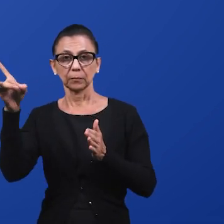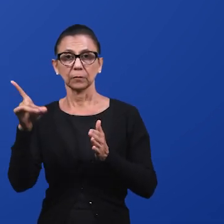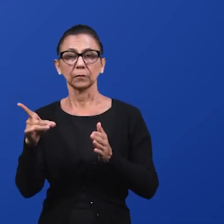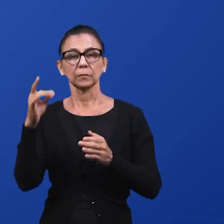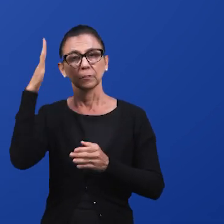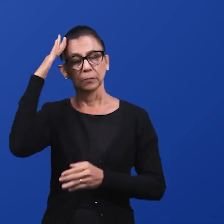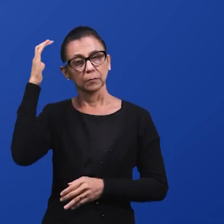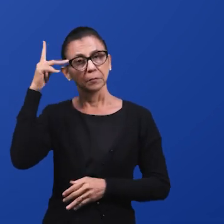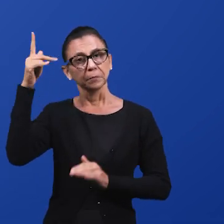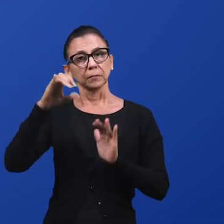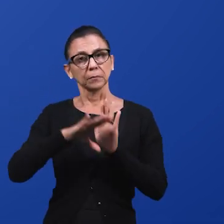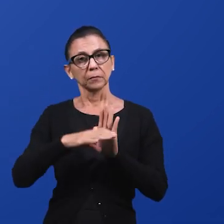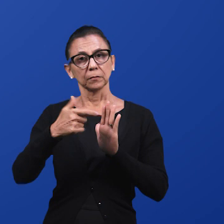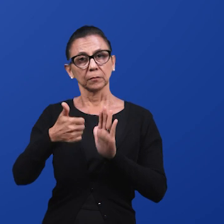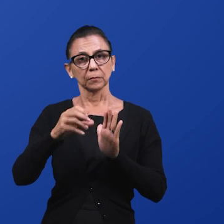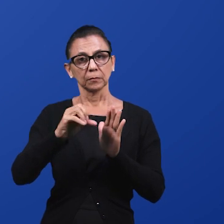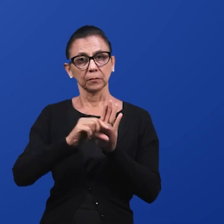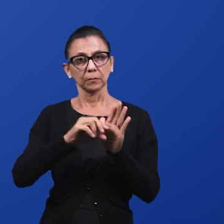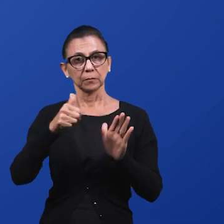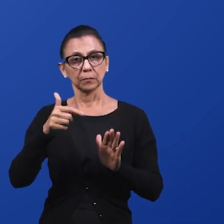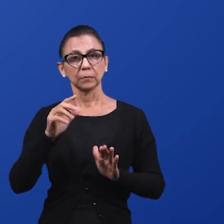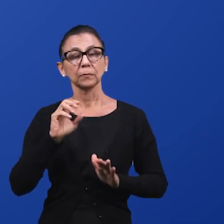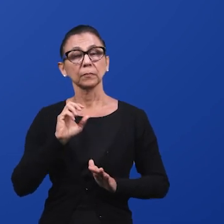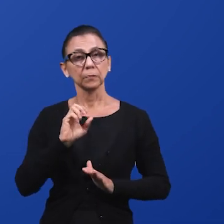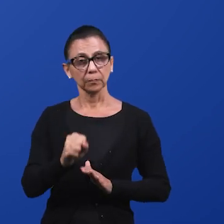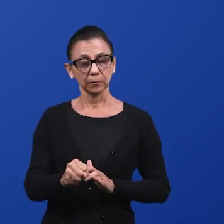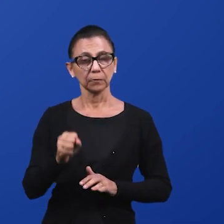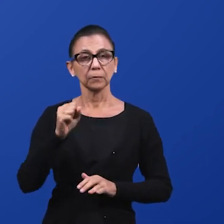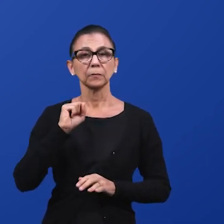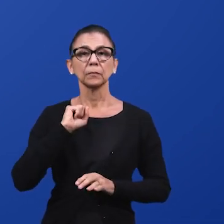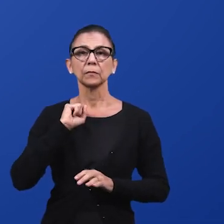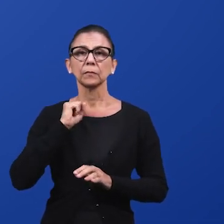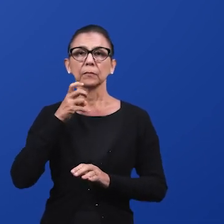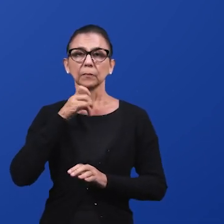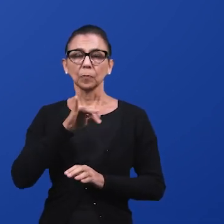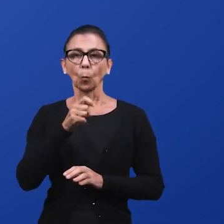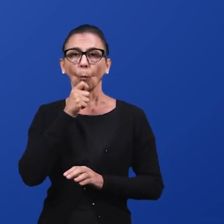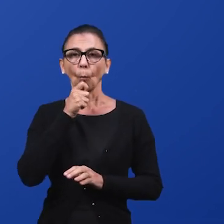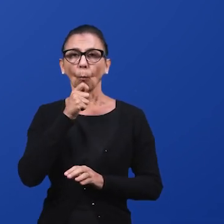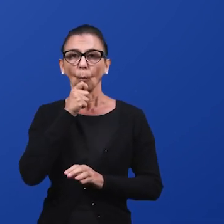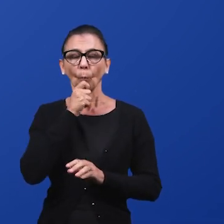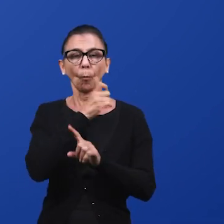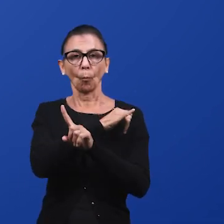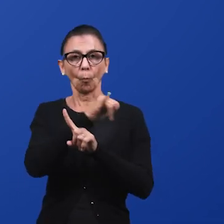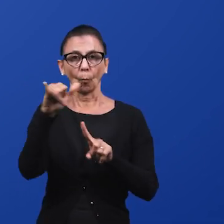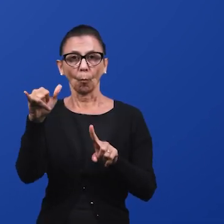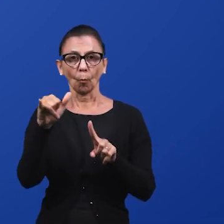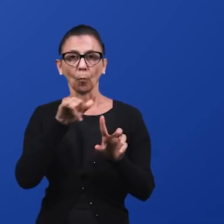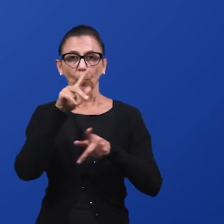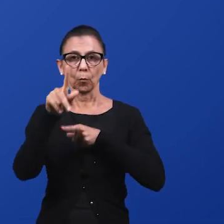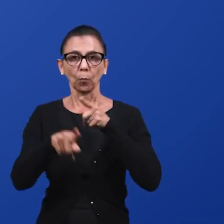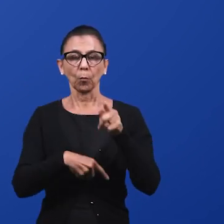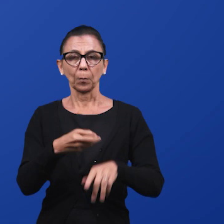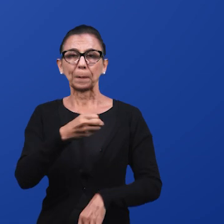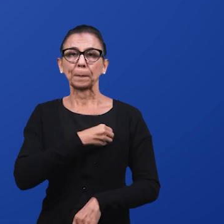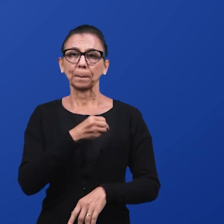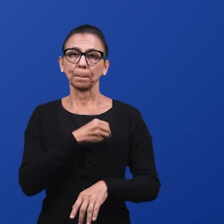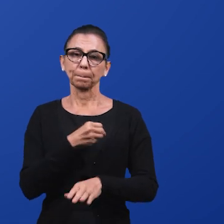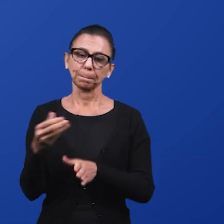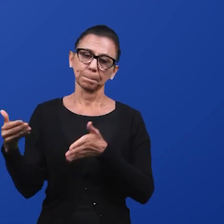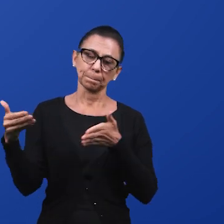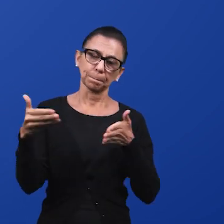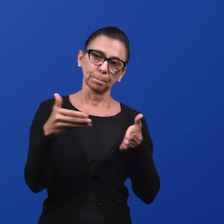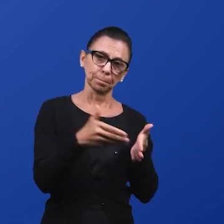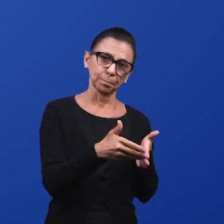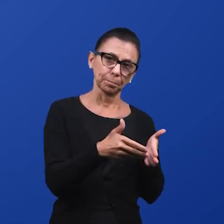em Provérbios, capítulo 29, versículo 18, diz: não havendo profecia, o povo se corrompe. A comunhão, que faz